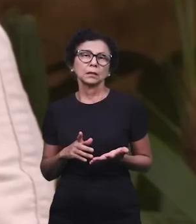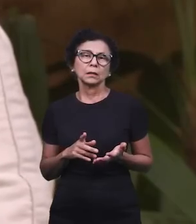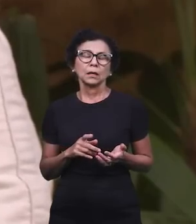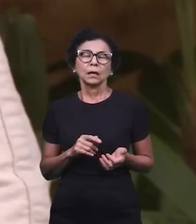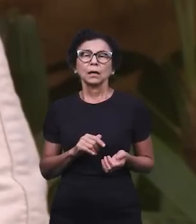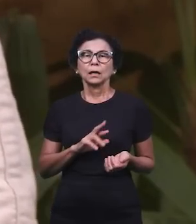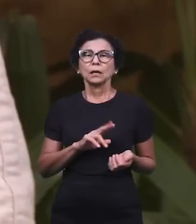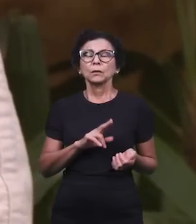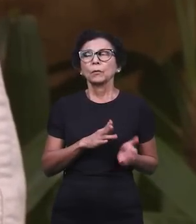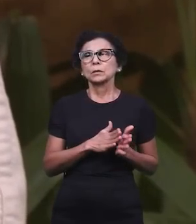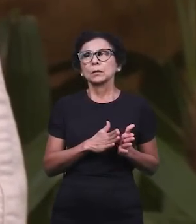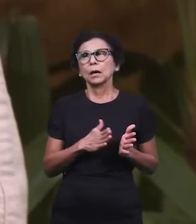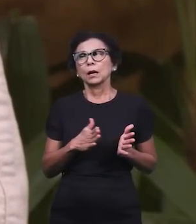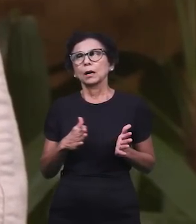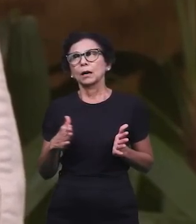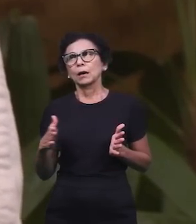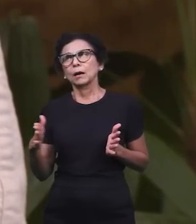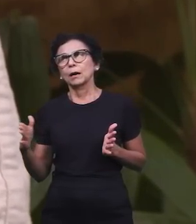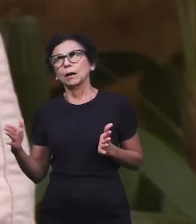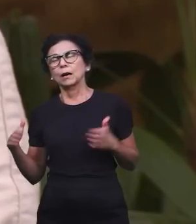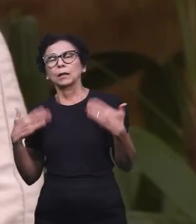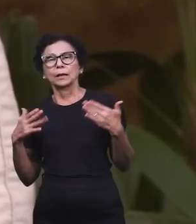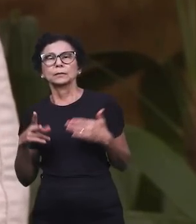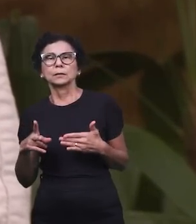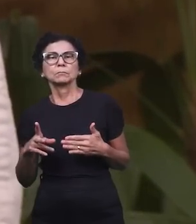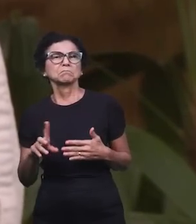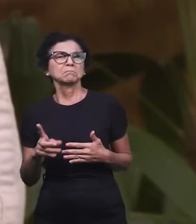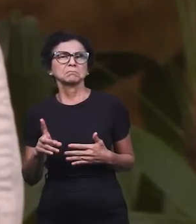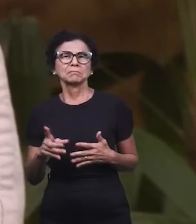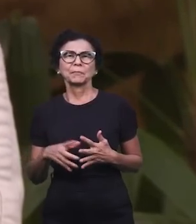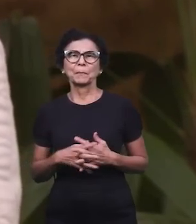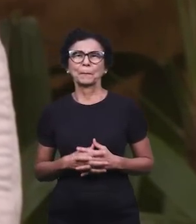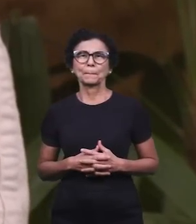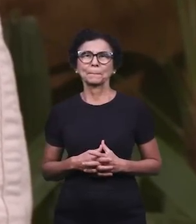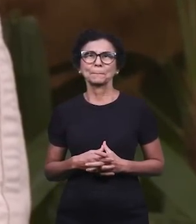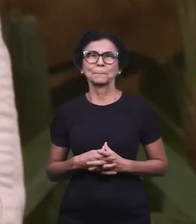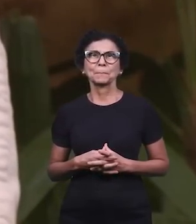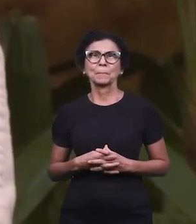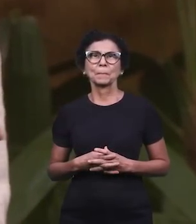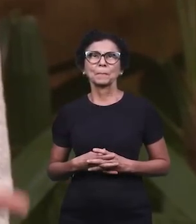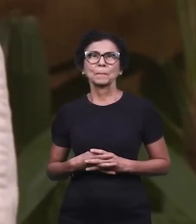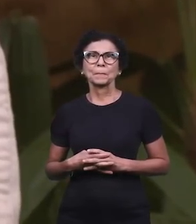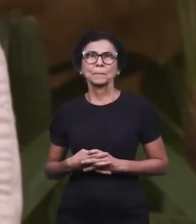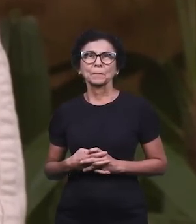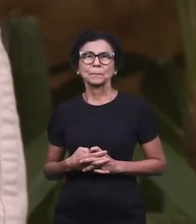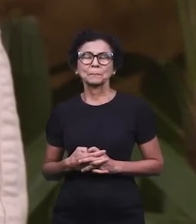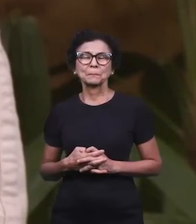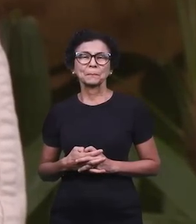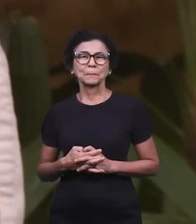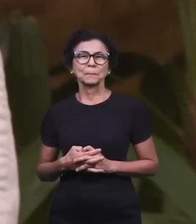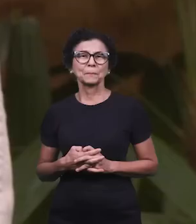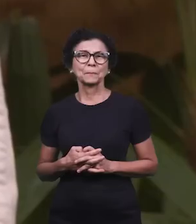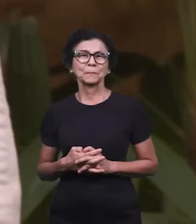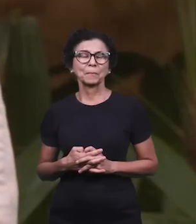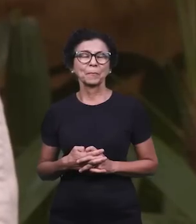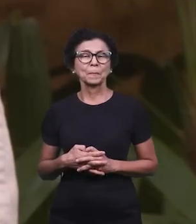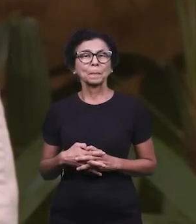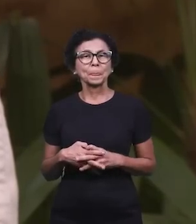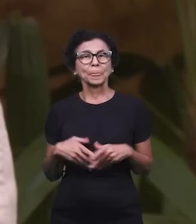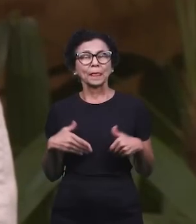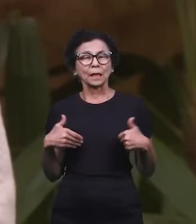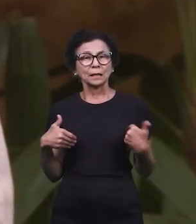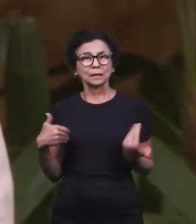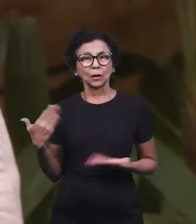tempo todo. E aí a pergunta é, como cultivar esse sentimento de alegria enquanto servos